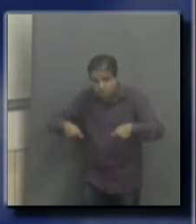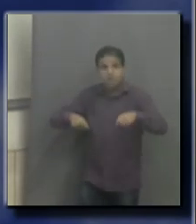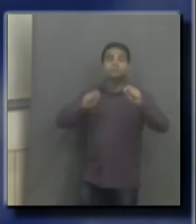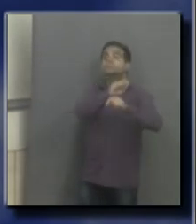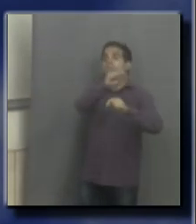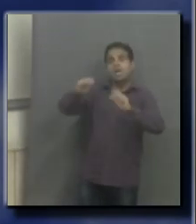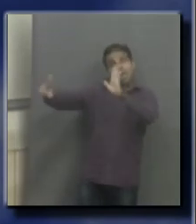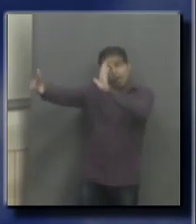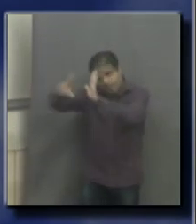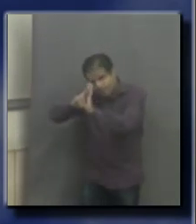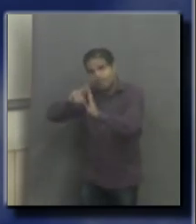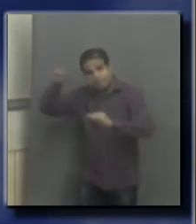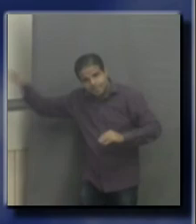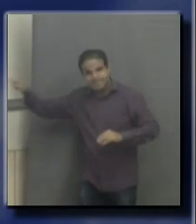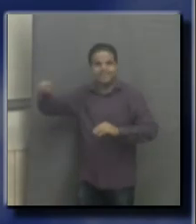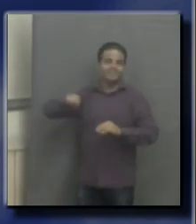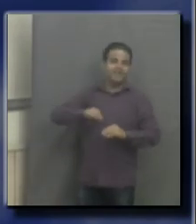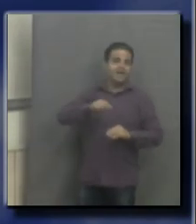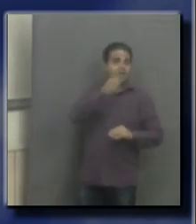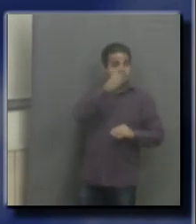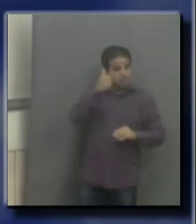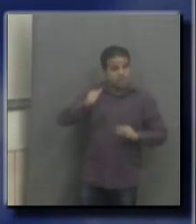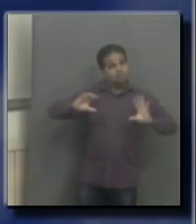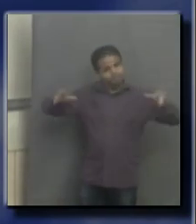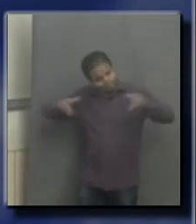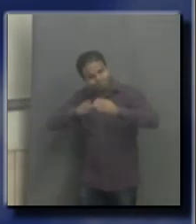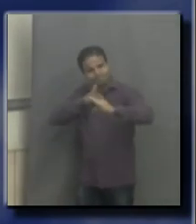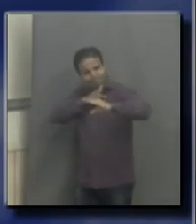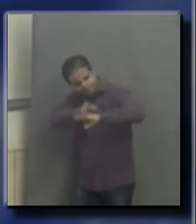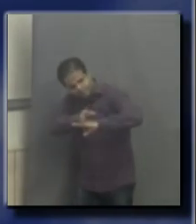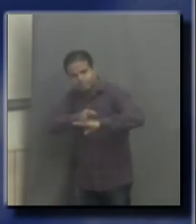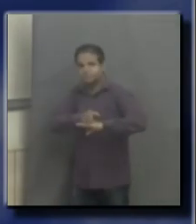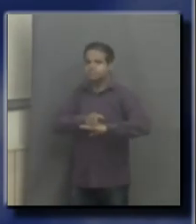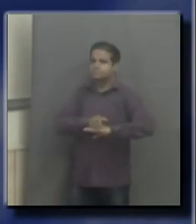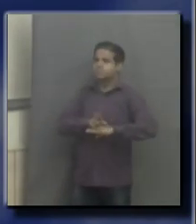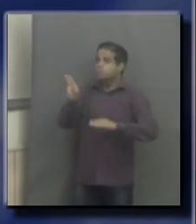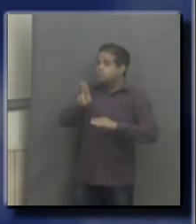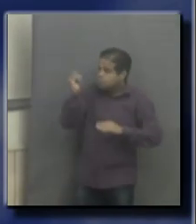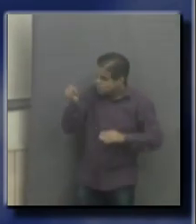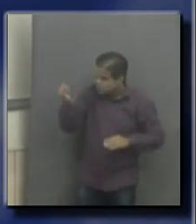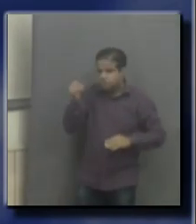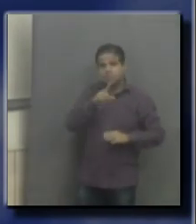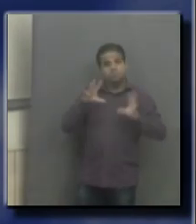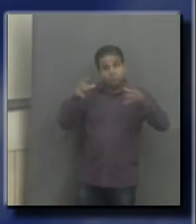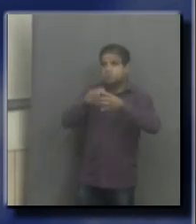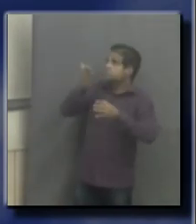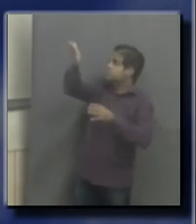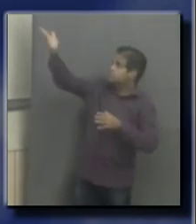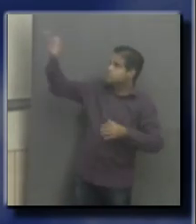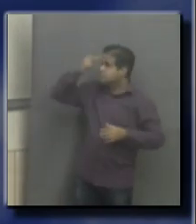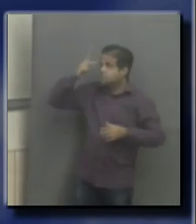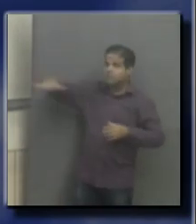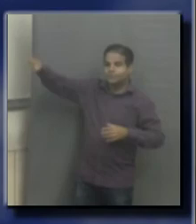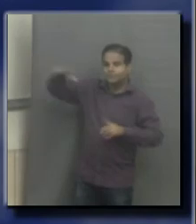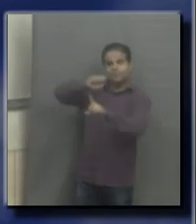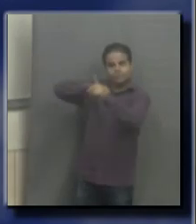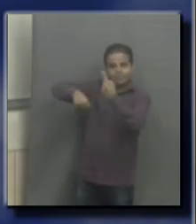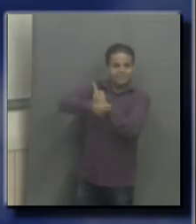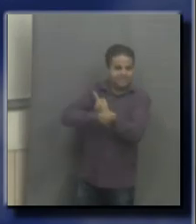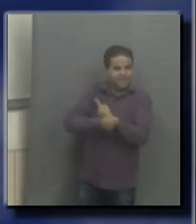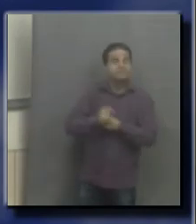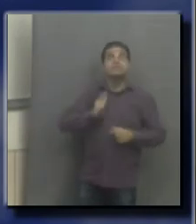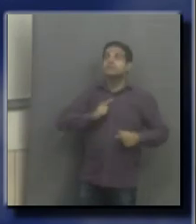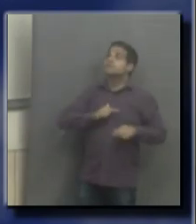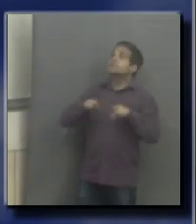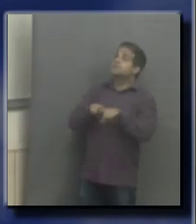fato, representar uma atuação útil, né, para a nossa população. E temos